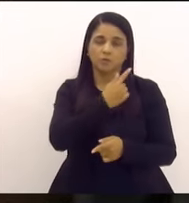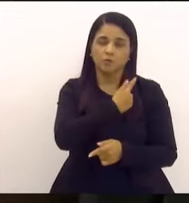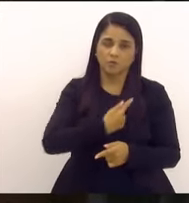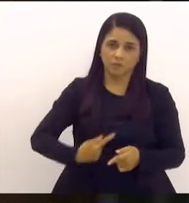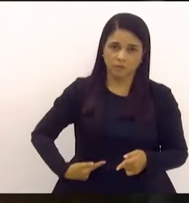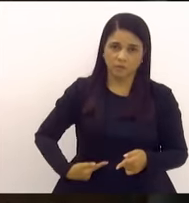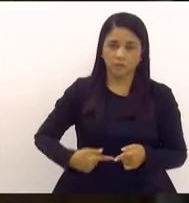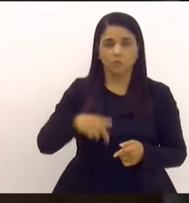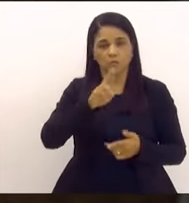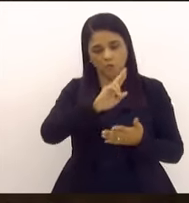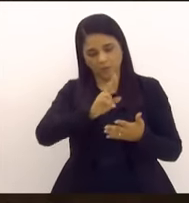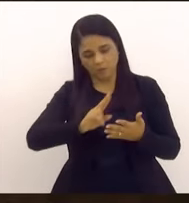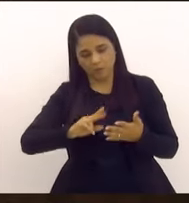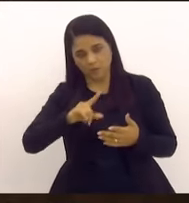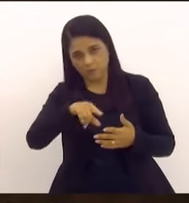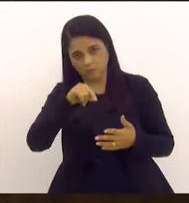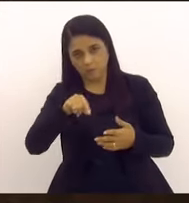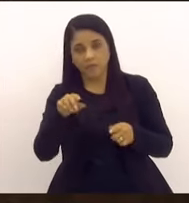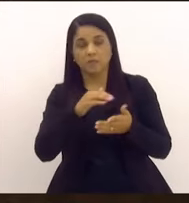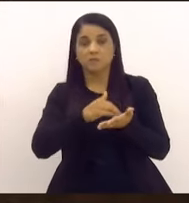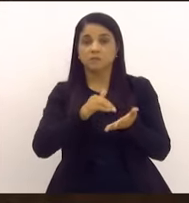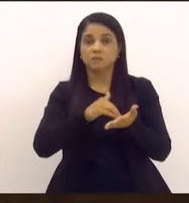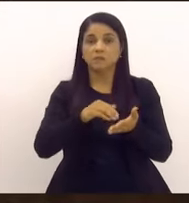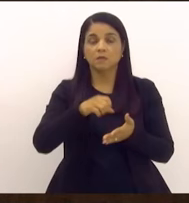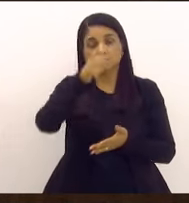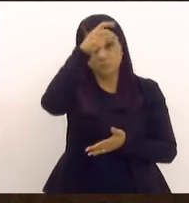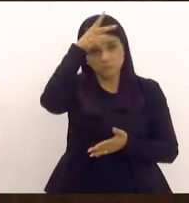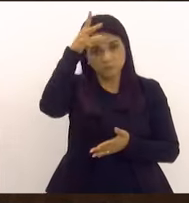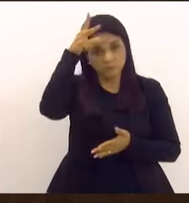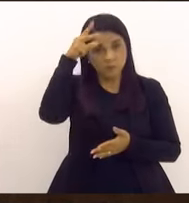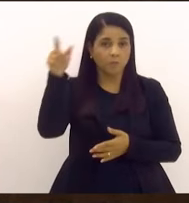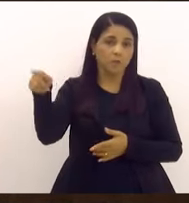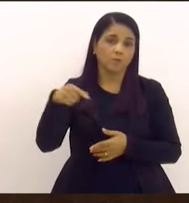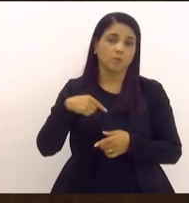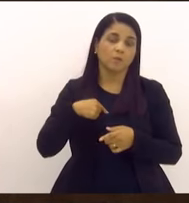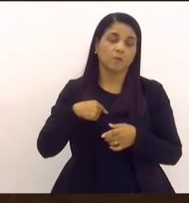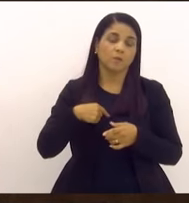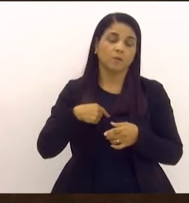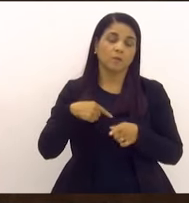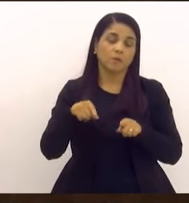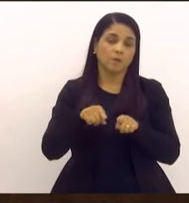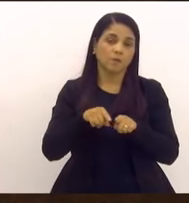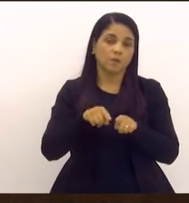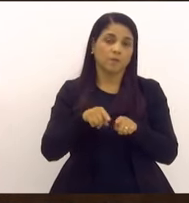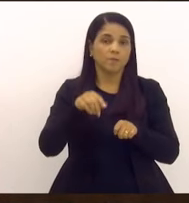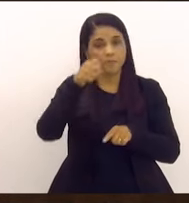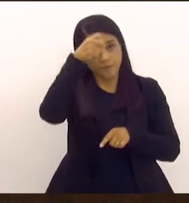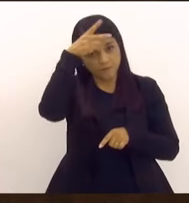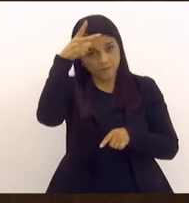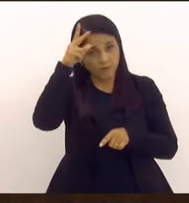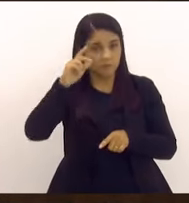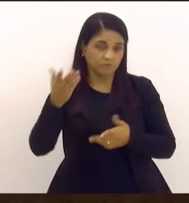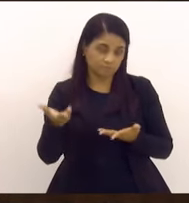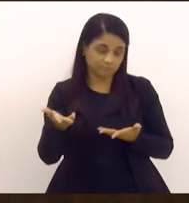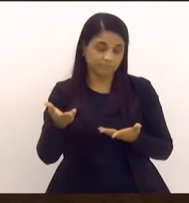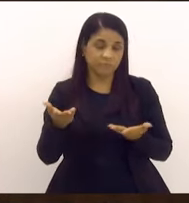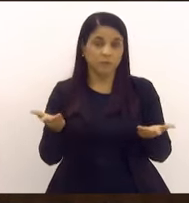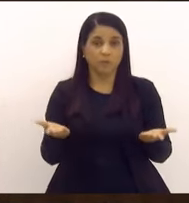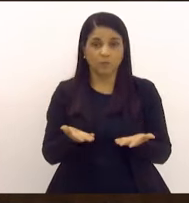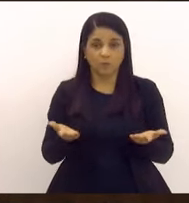governador, assim como os secretários municipais pelo prefeito. Tampouco estamos